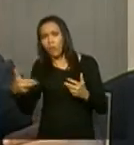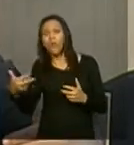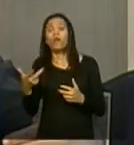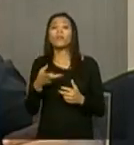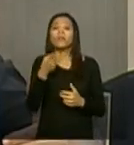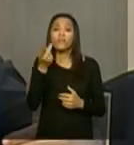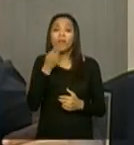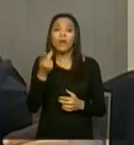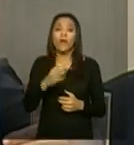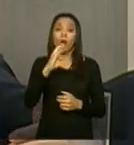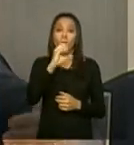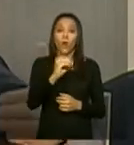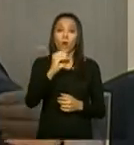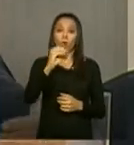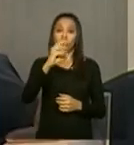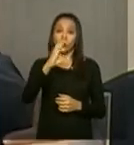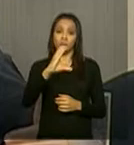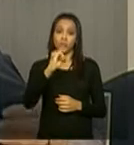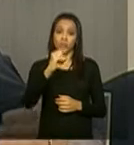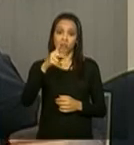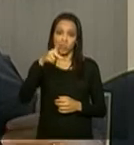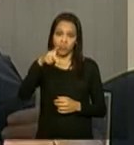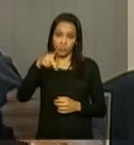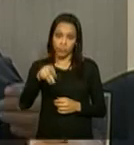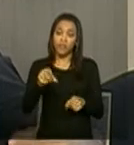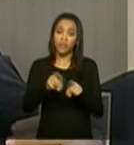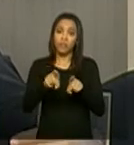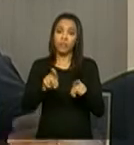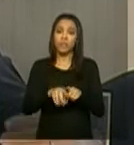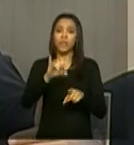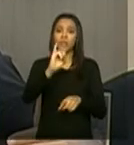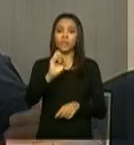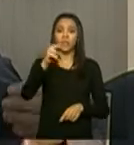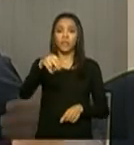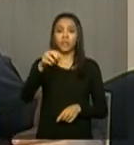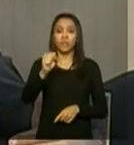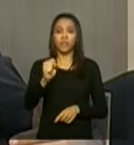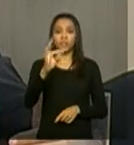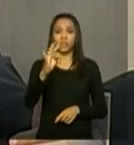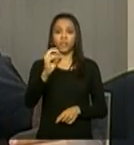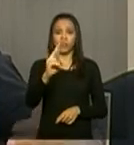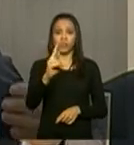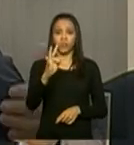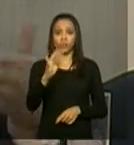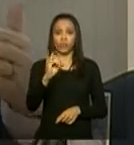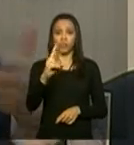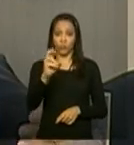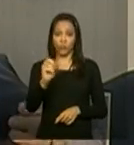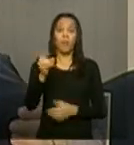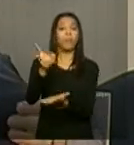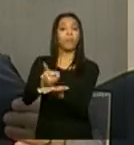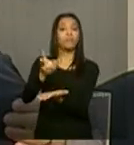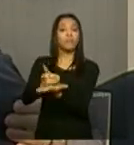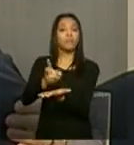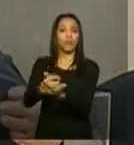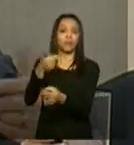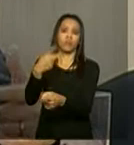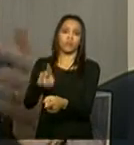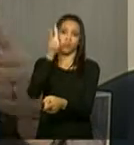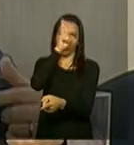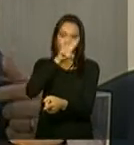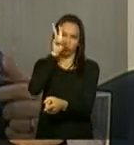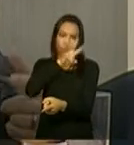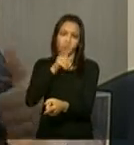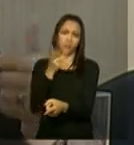íbis os institutos a e nome da história brasileira a preservação nós não fizemos esse pedido